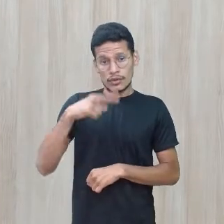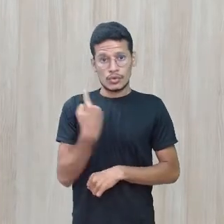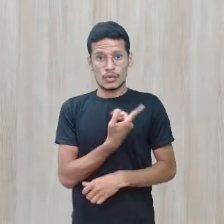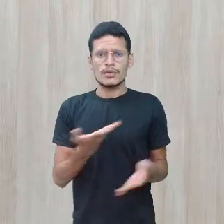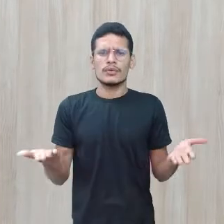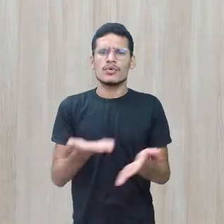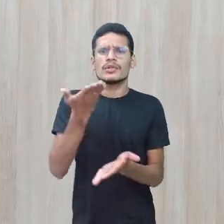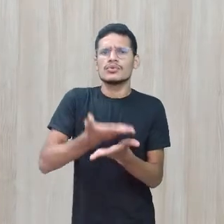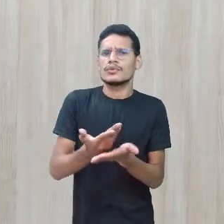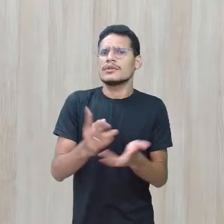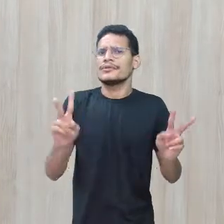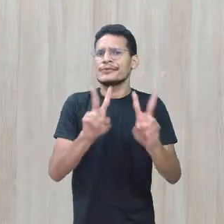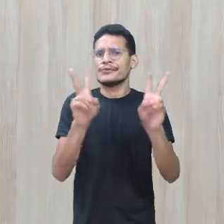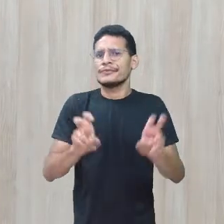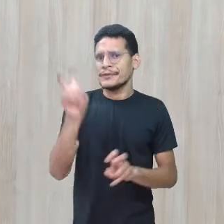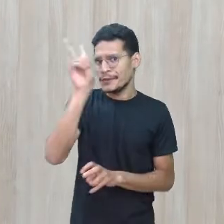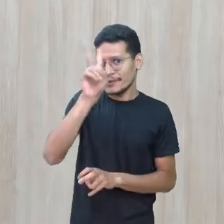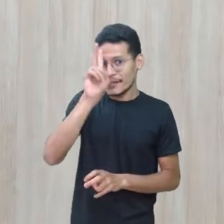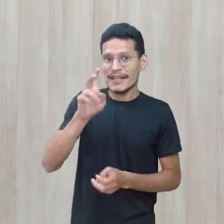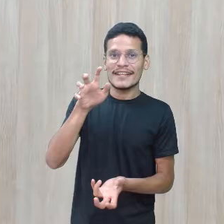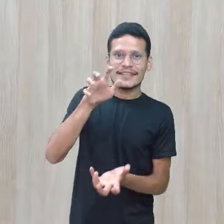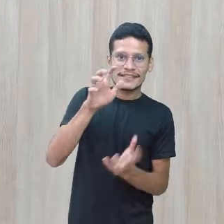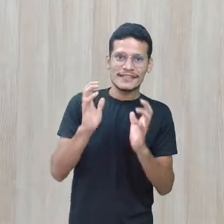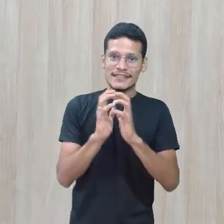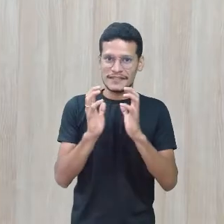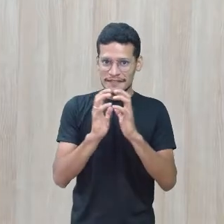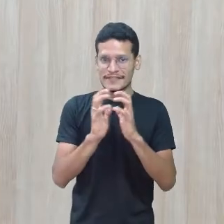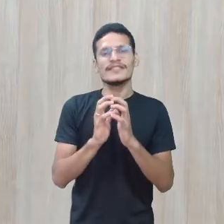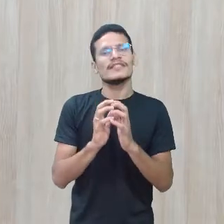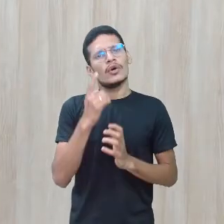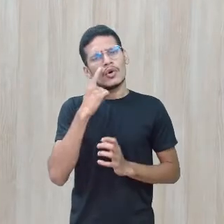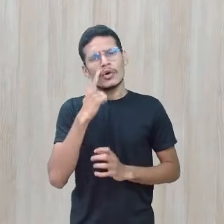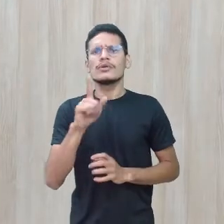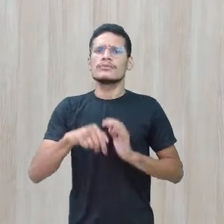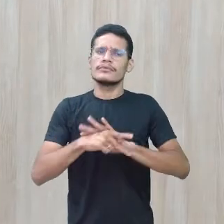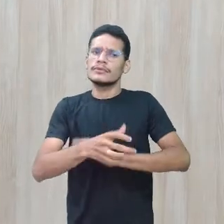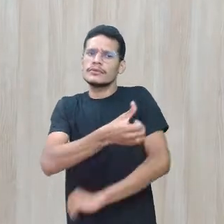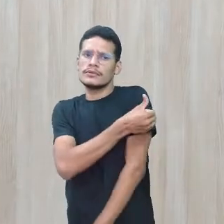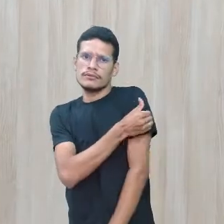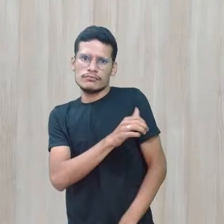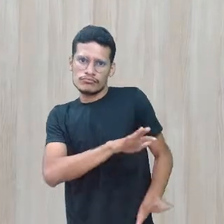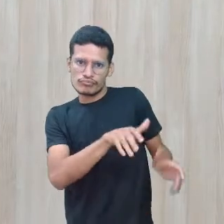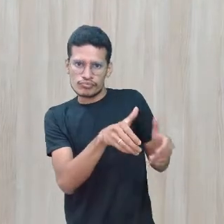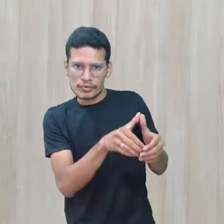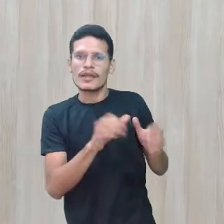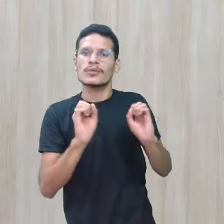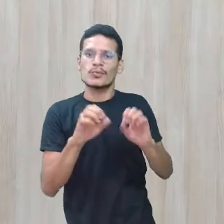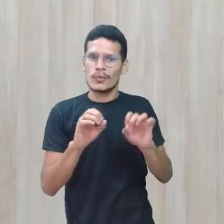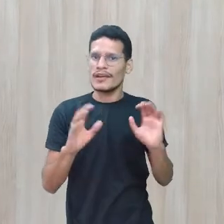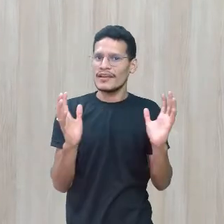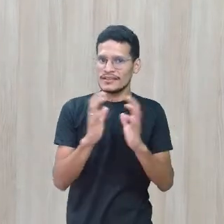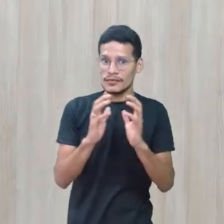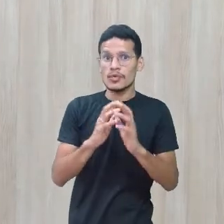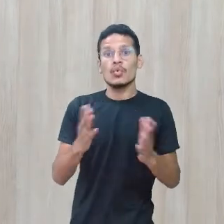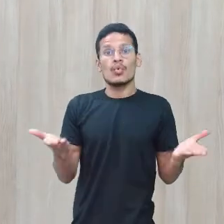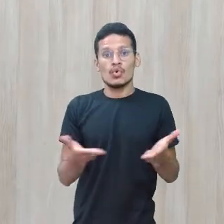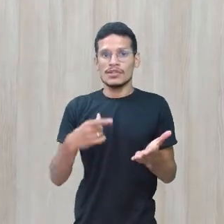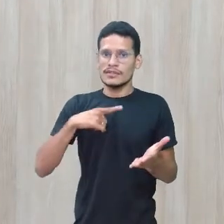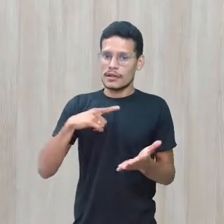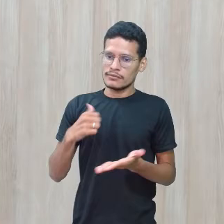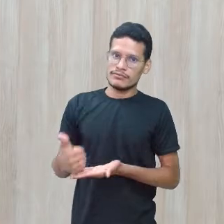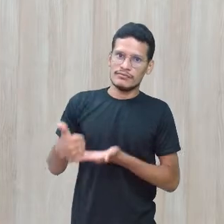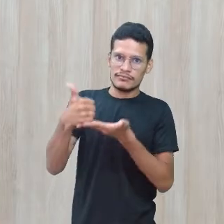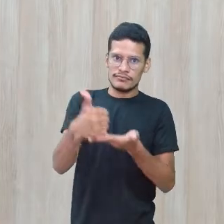de História do Recife, para as turmas do 6º ano do Educa Recife. Hoje nós contamos aqui com a ajuda do